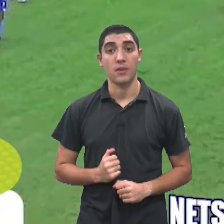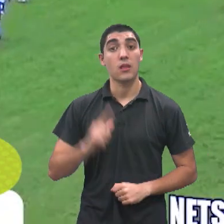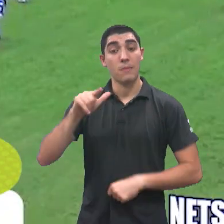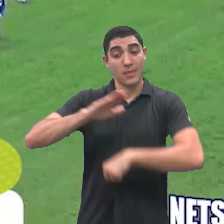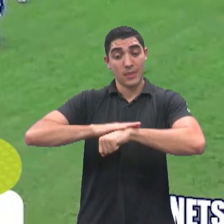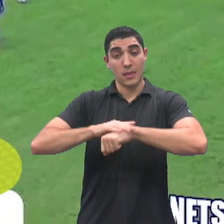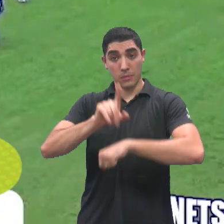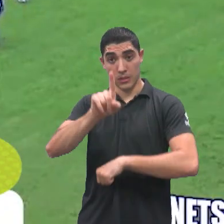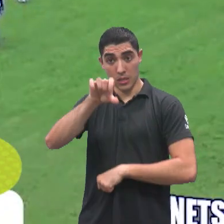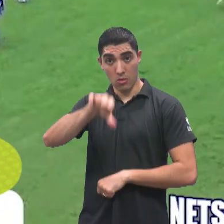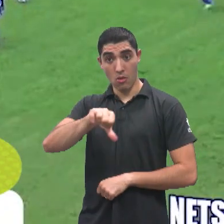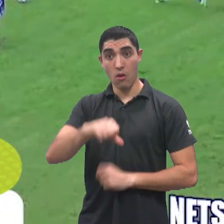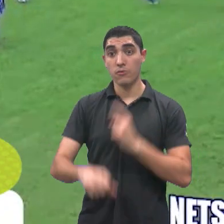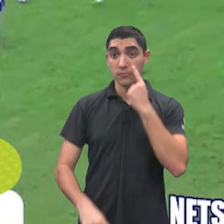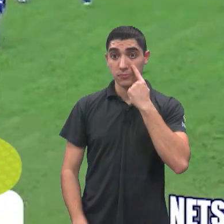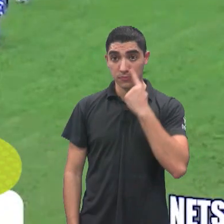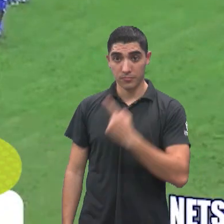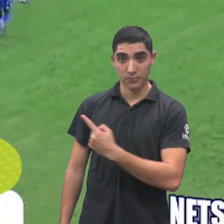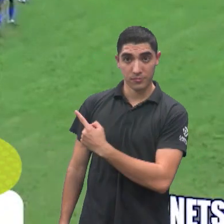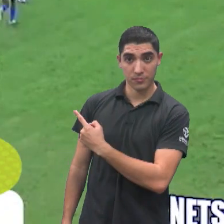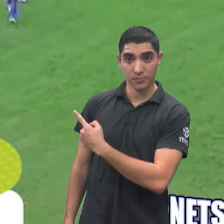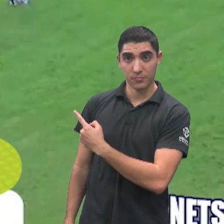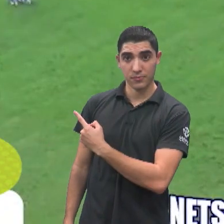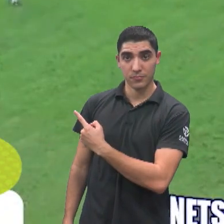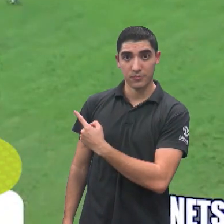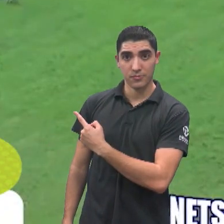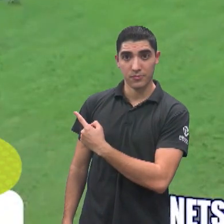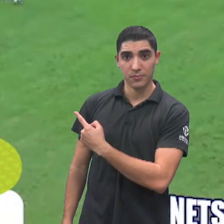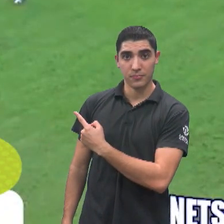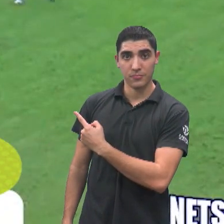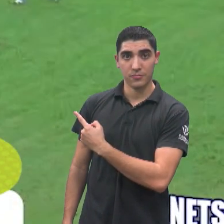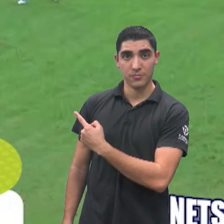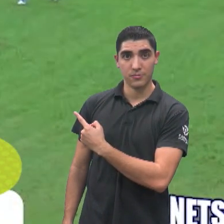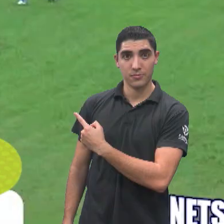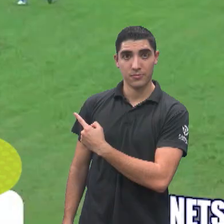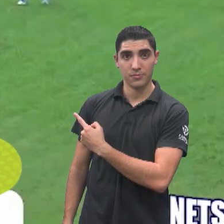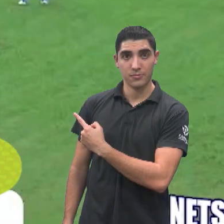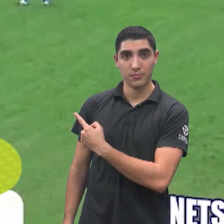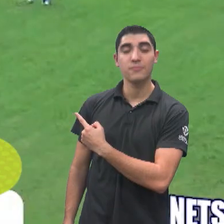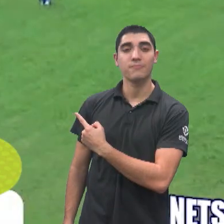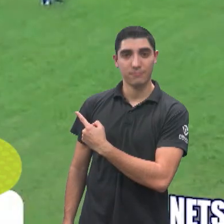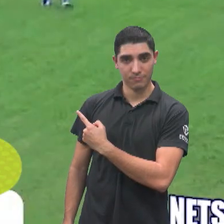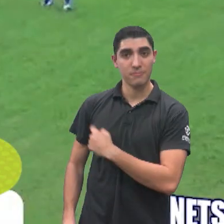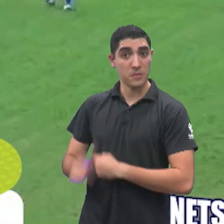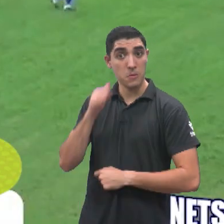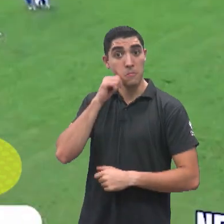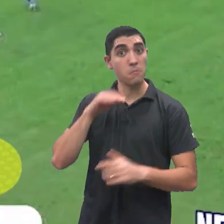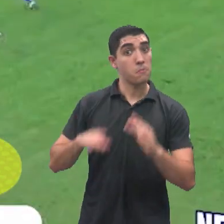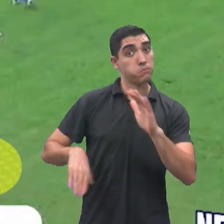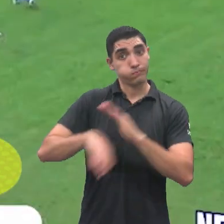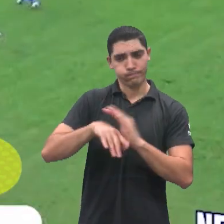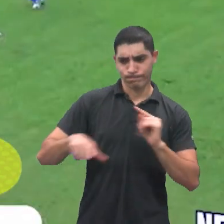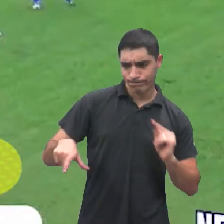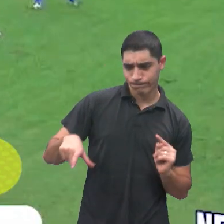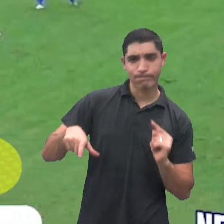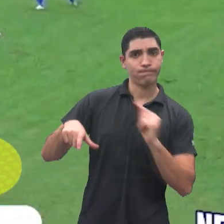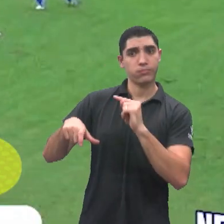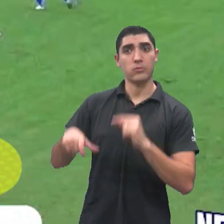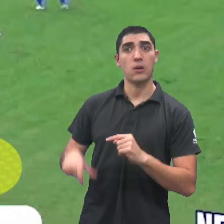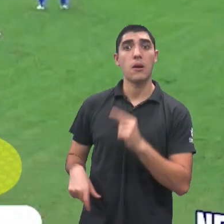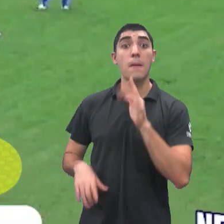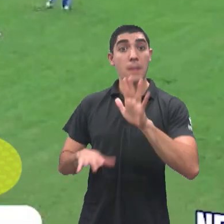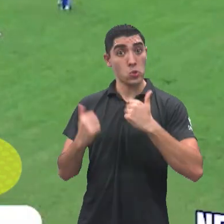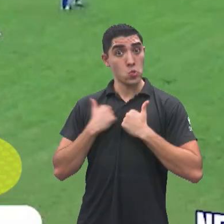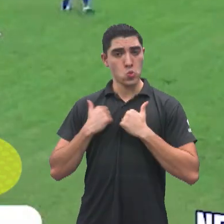pro Taubaté, aqui pela esquerda, Pimentinha passou, quem veio pra batida foi a Edilene, que bateu por cima da barreira, mas Júlia Conde voou